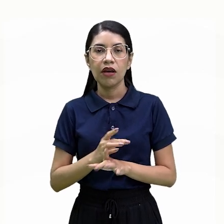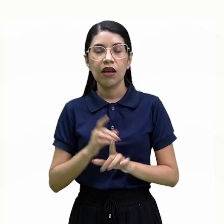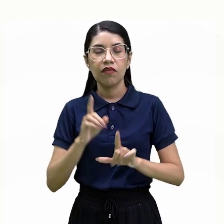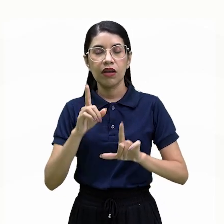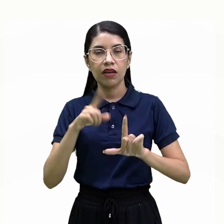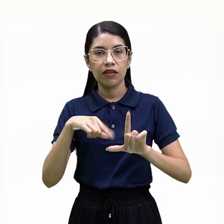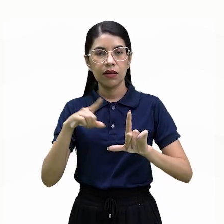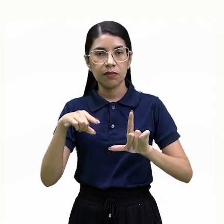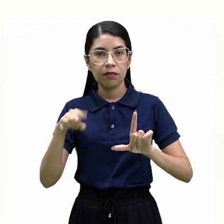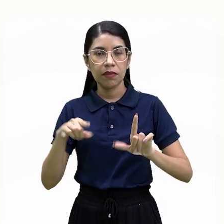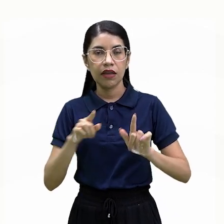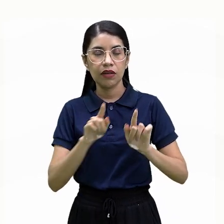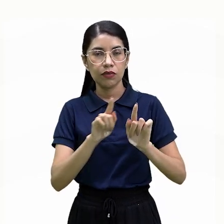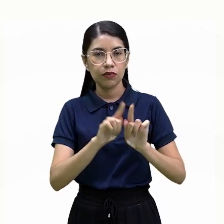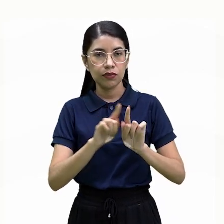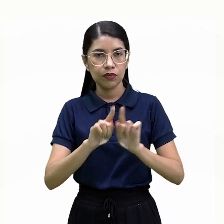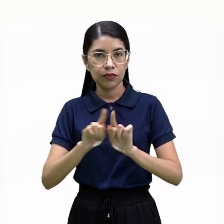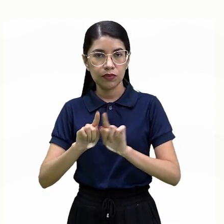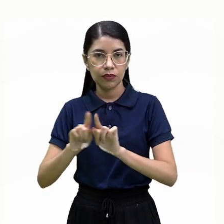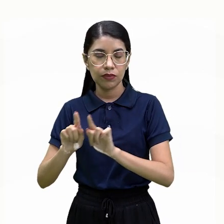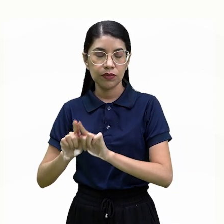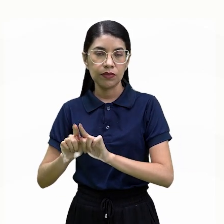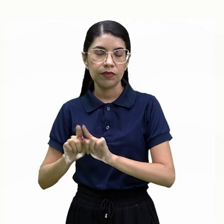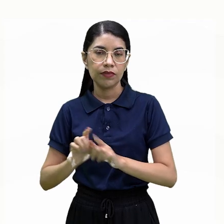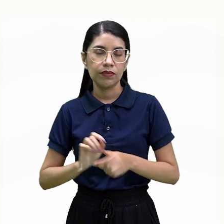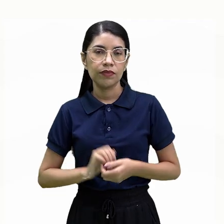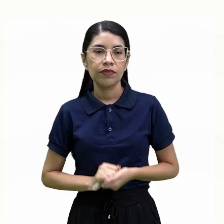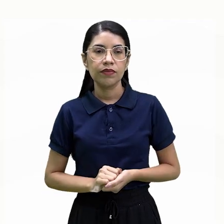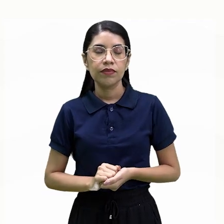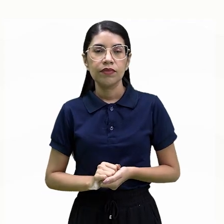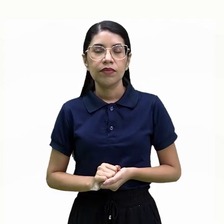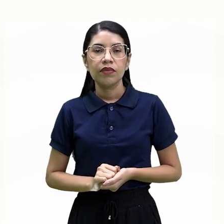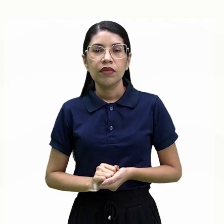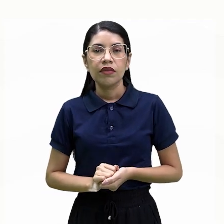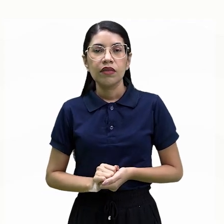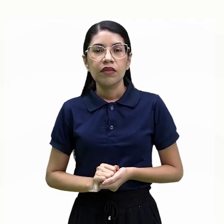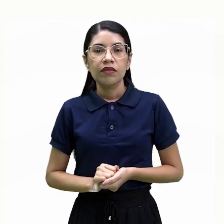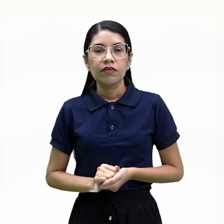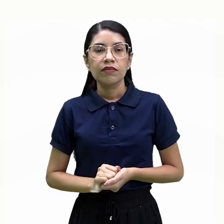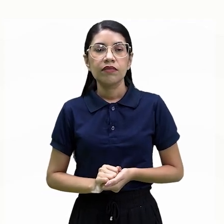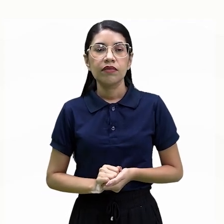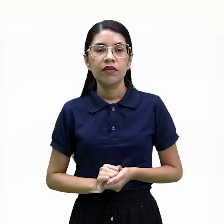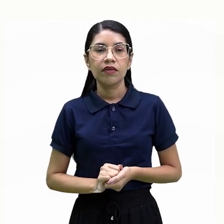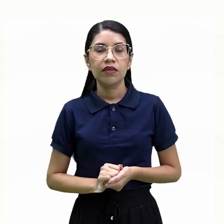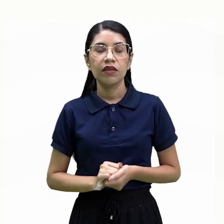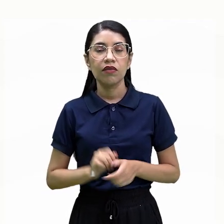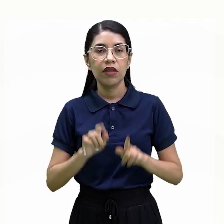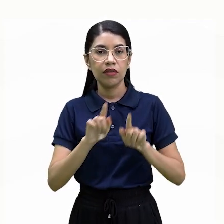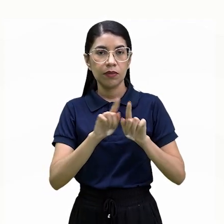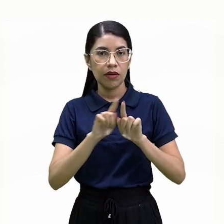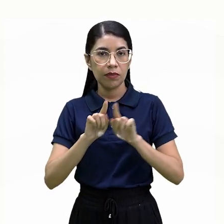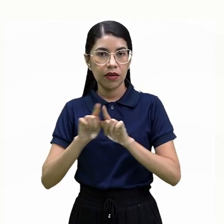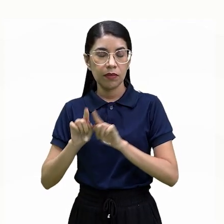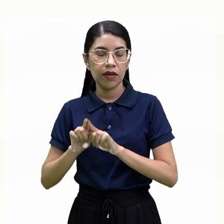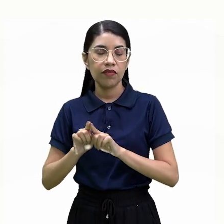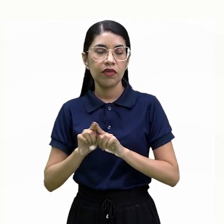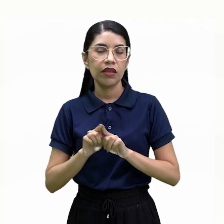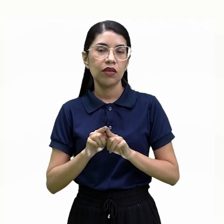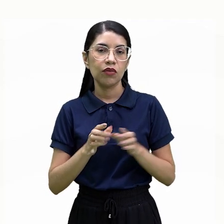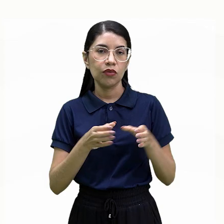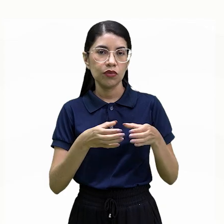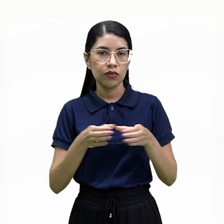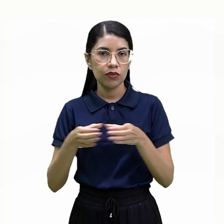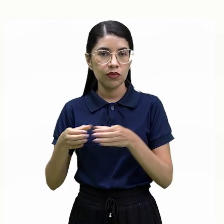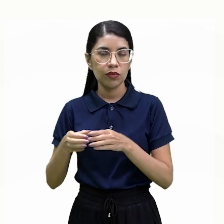construir o histograma, né? Vamos construir as barras. Para cada intervalo de classe, desenhe uma barra vertical,